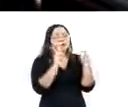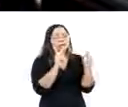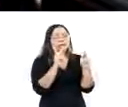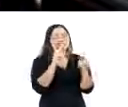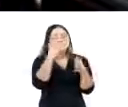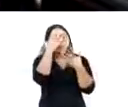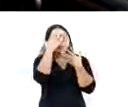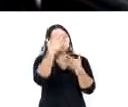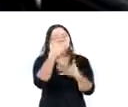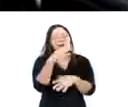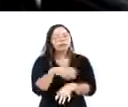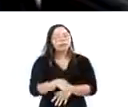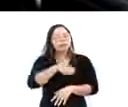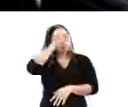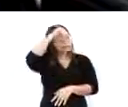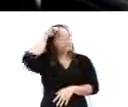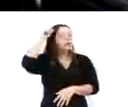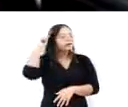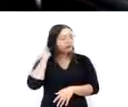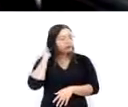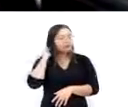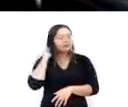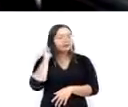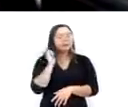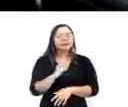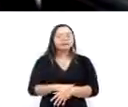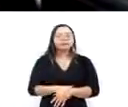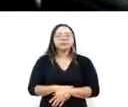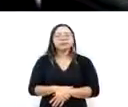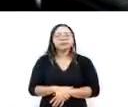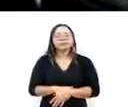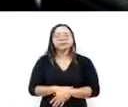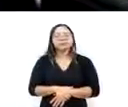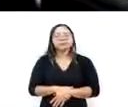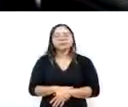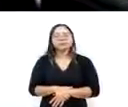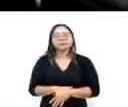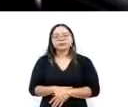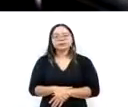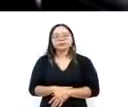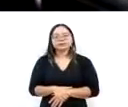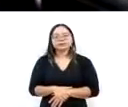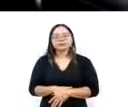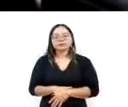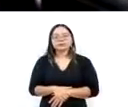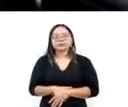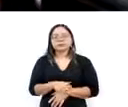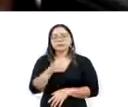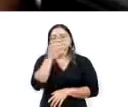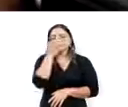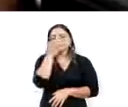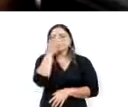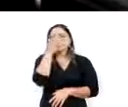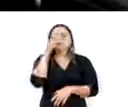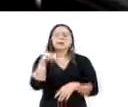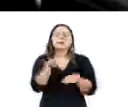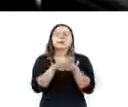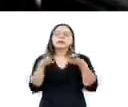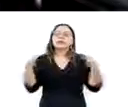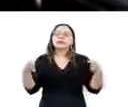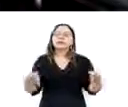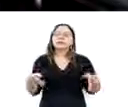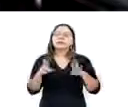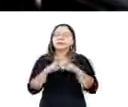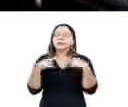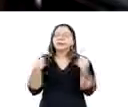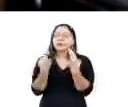muito obrigado à Secretária Municipal de Educação, Ciência e Tecnologia de Caxias, Ana Célia Damasceno. Nesta